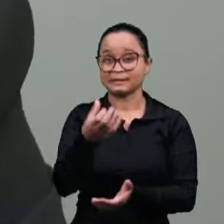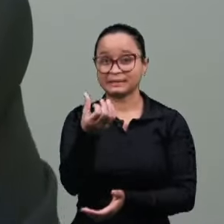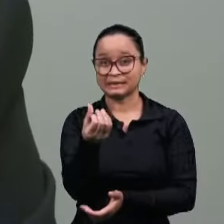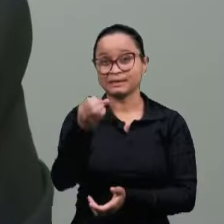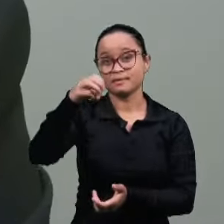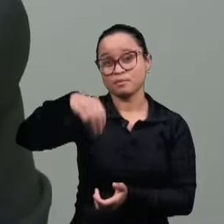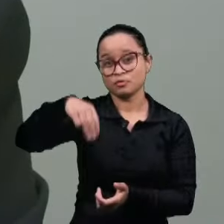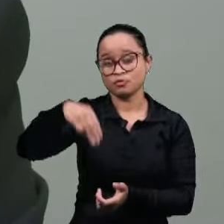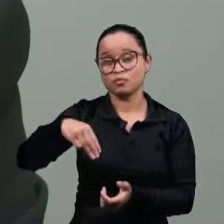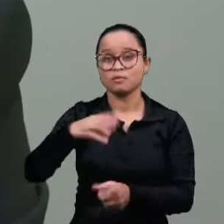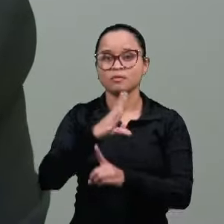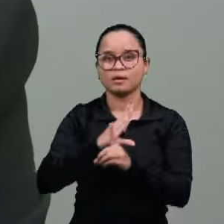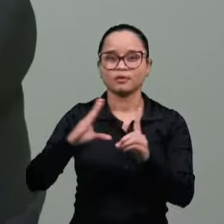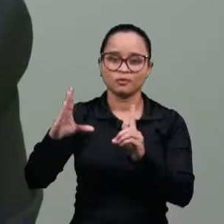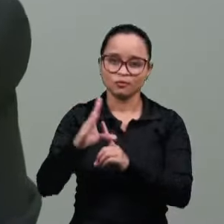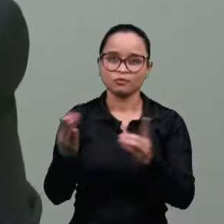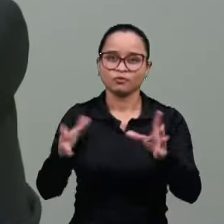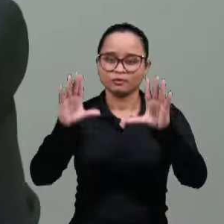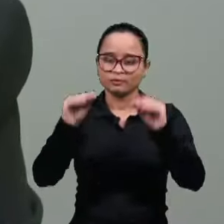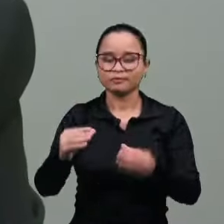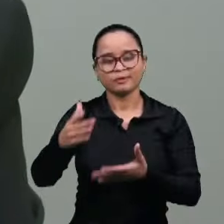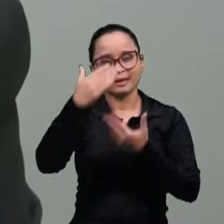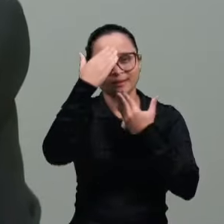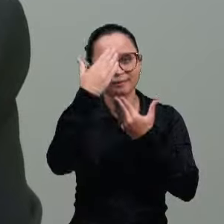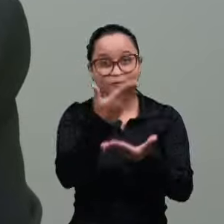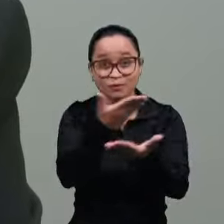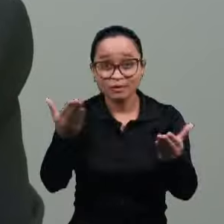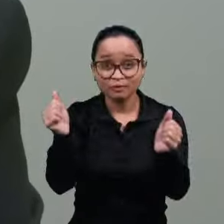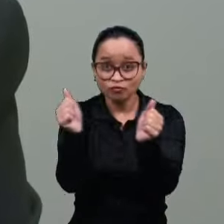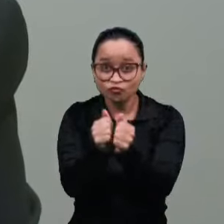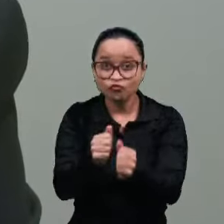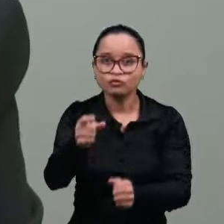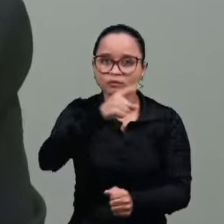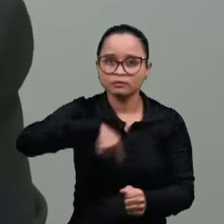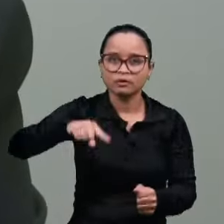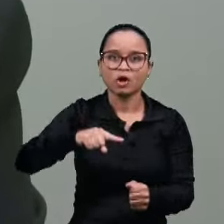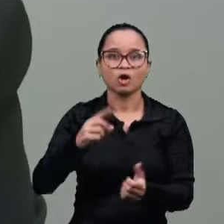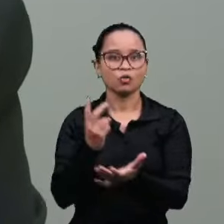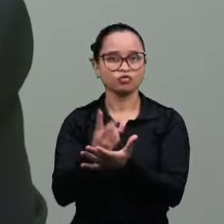noite. Nós queremos agradecer a você que está conosco, continue já conosco, daqui a